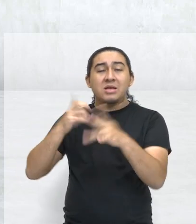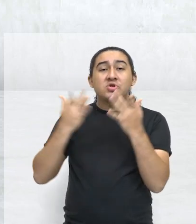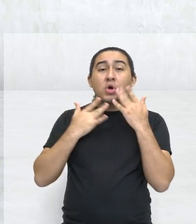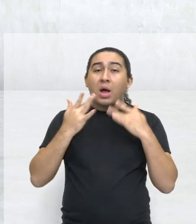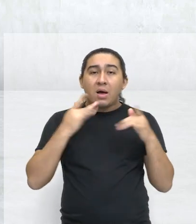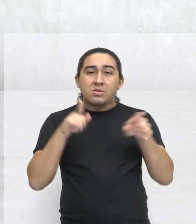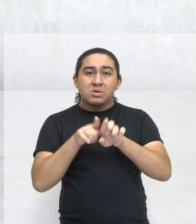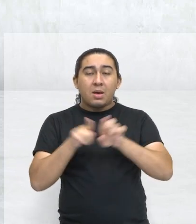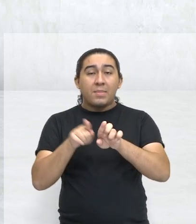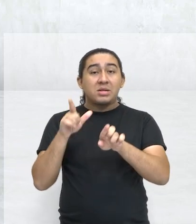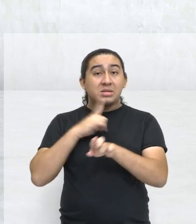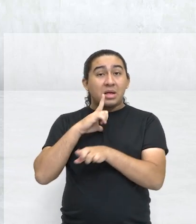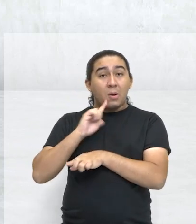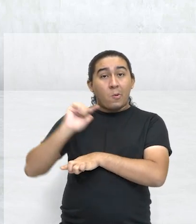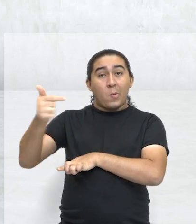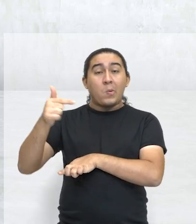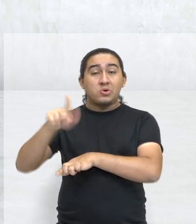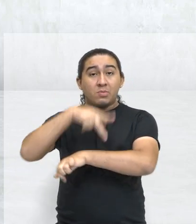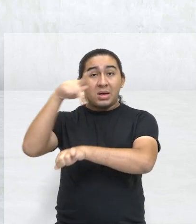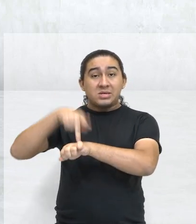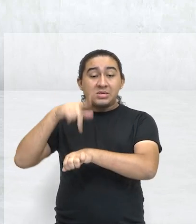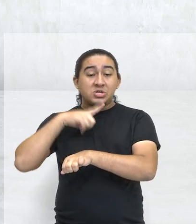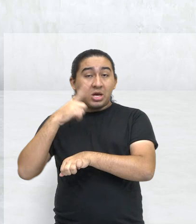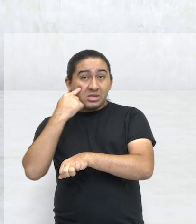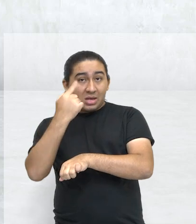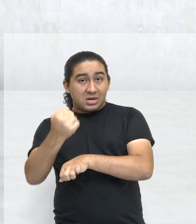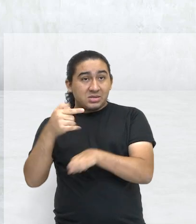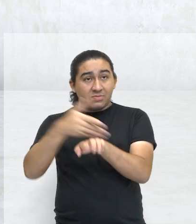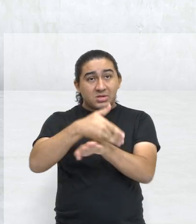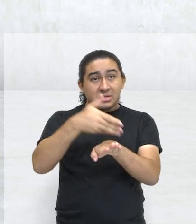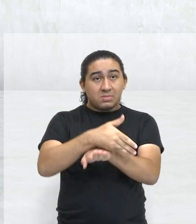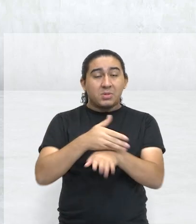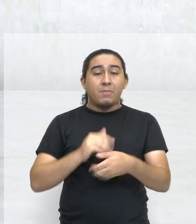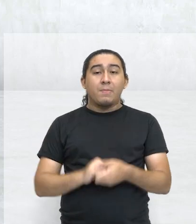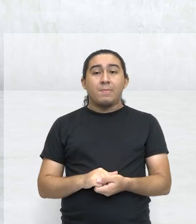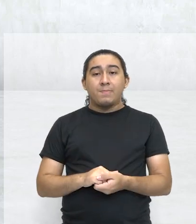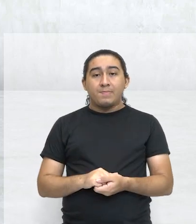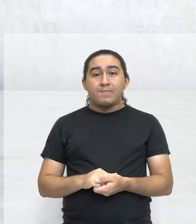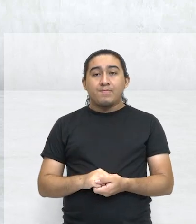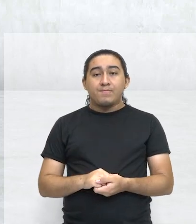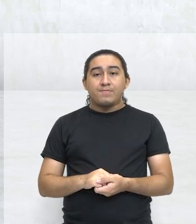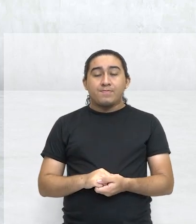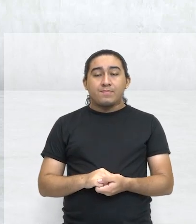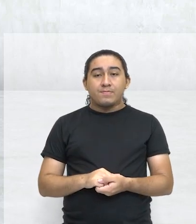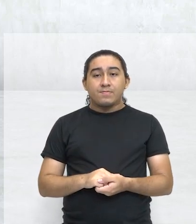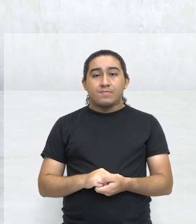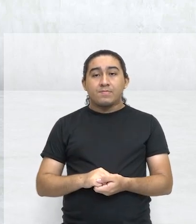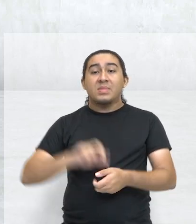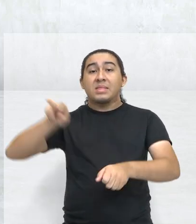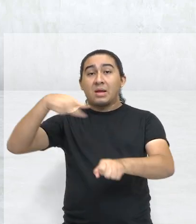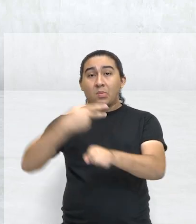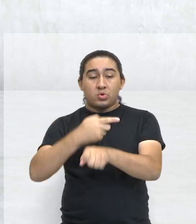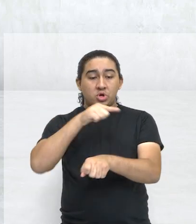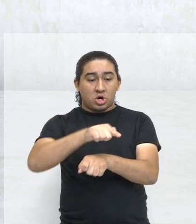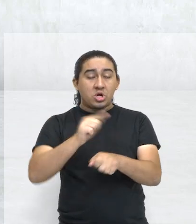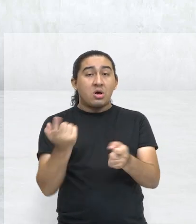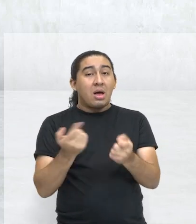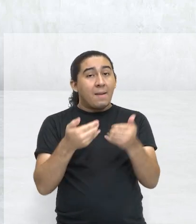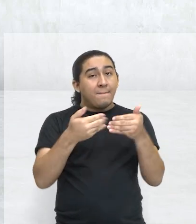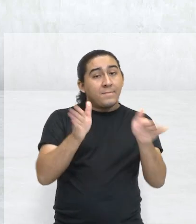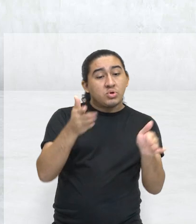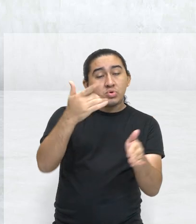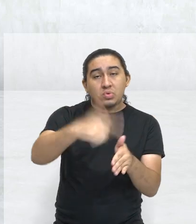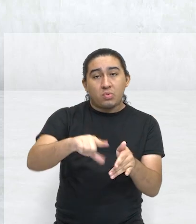vida cultural da Amazônia. No início, era palco de grandes óperas e apresentações teatrais, atraindo